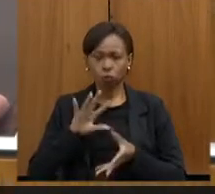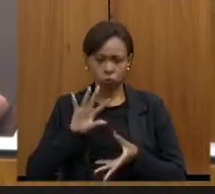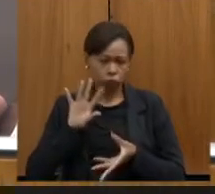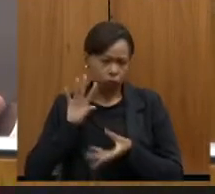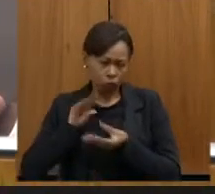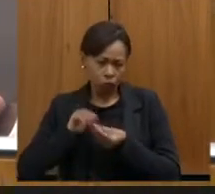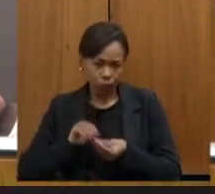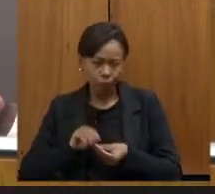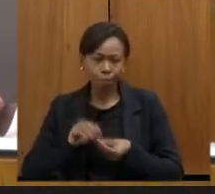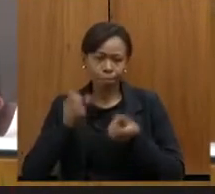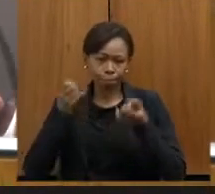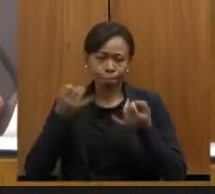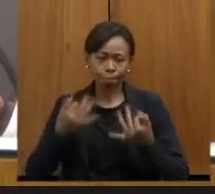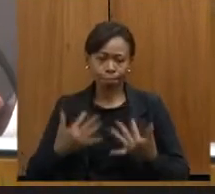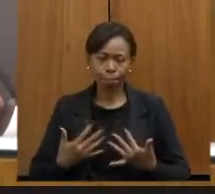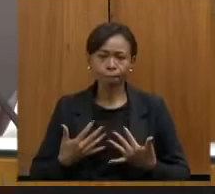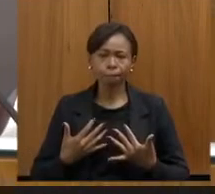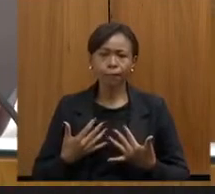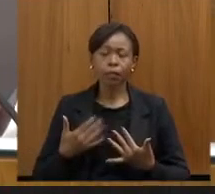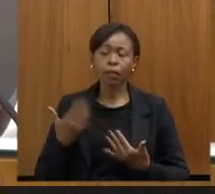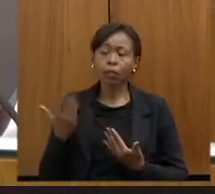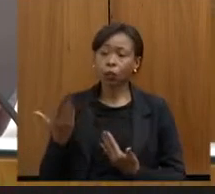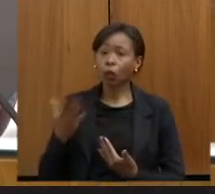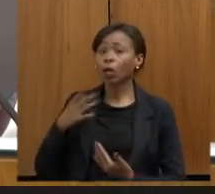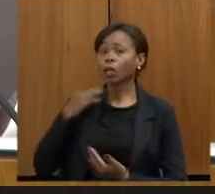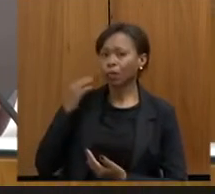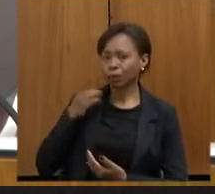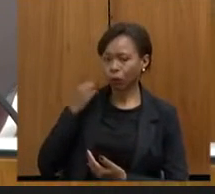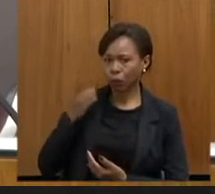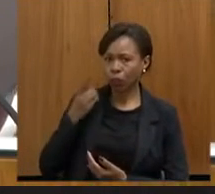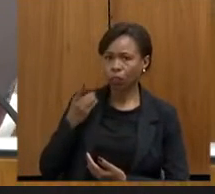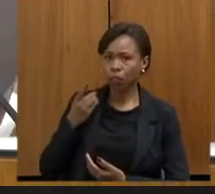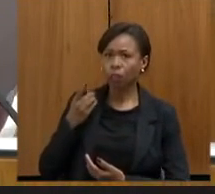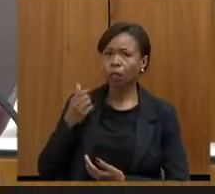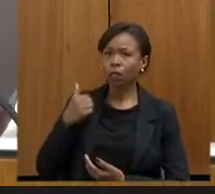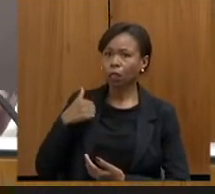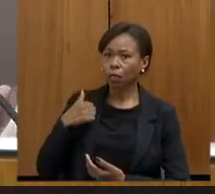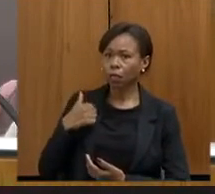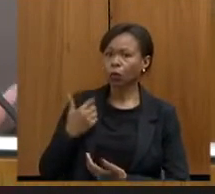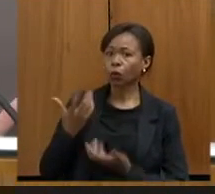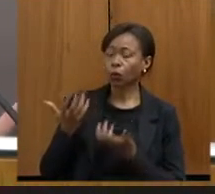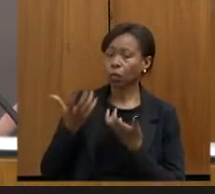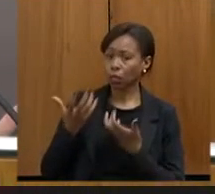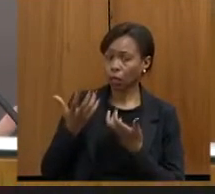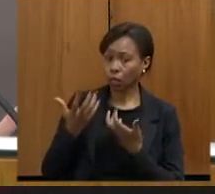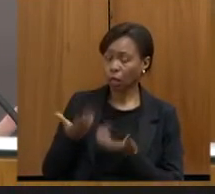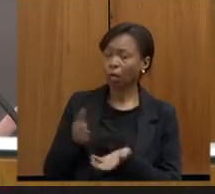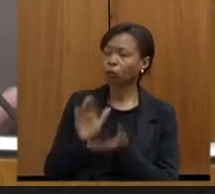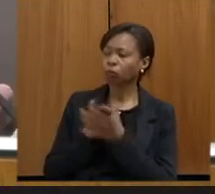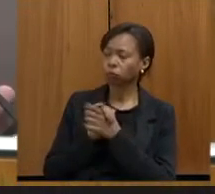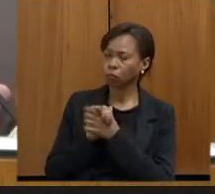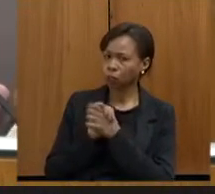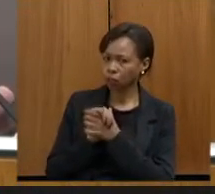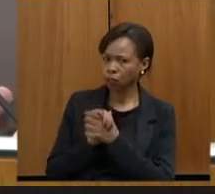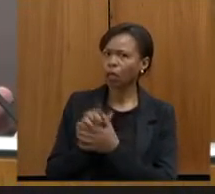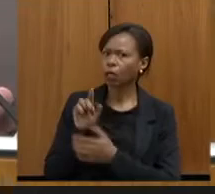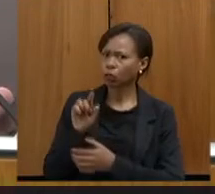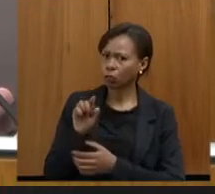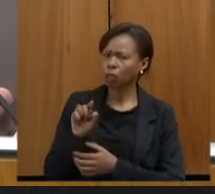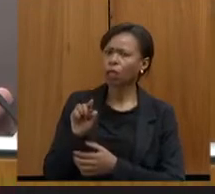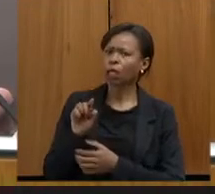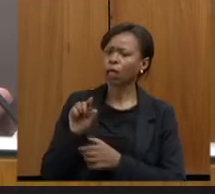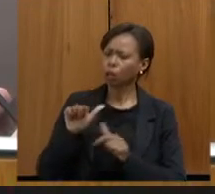minha fala, doutora deputada Rosângela, eu gostaria de efusivamente lhe dar os parabéns pela iniciativa,